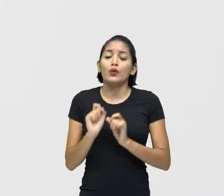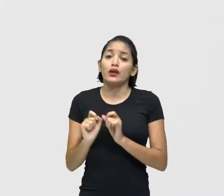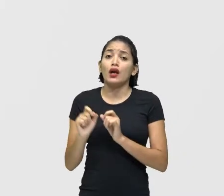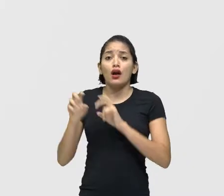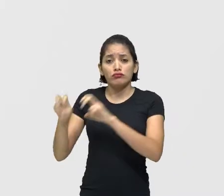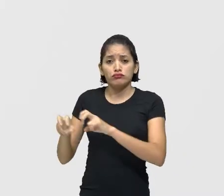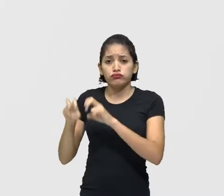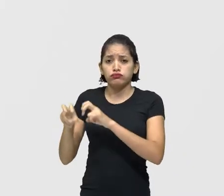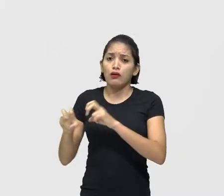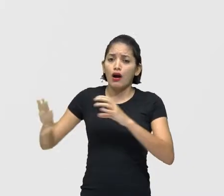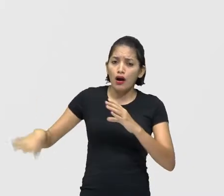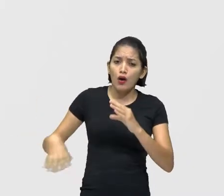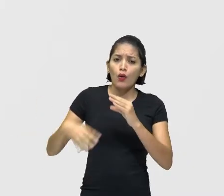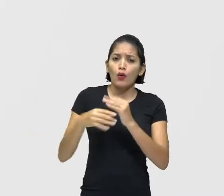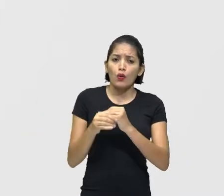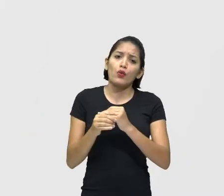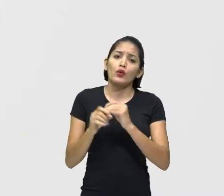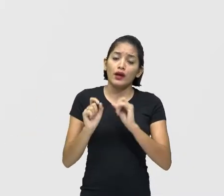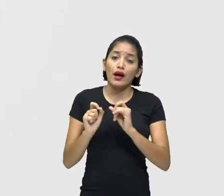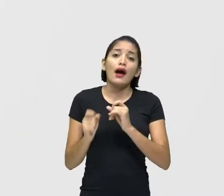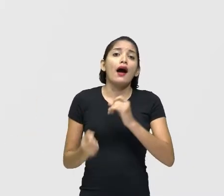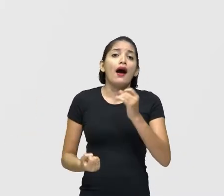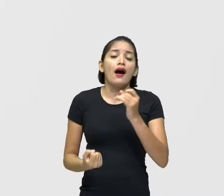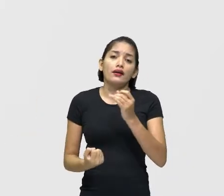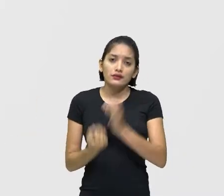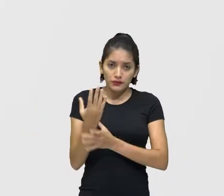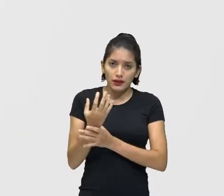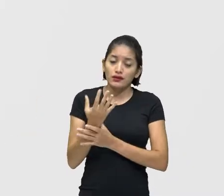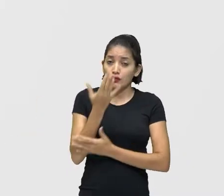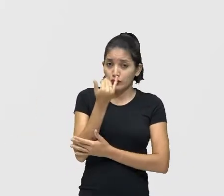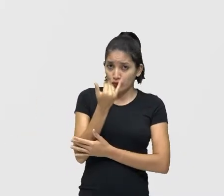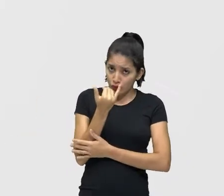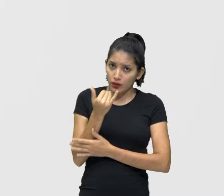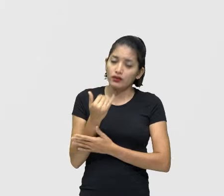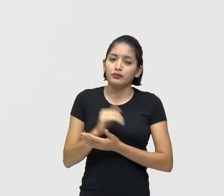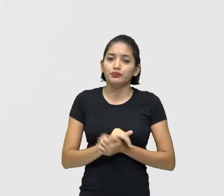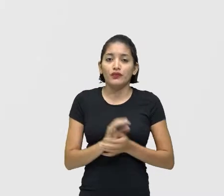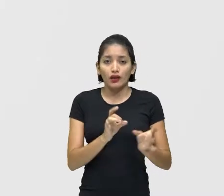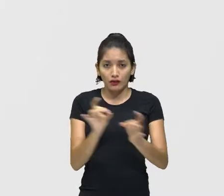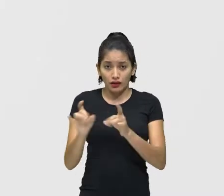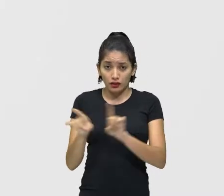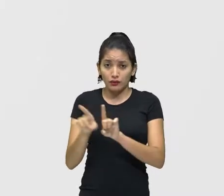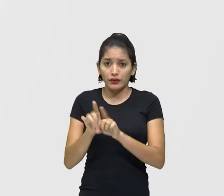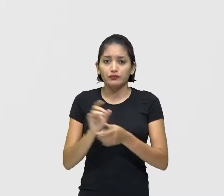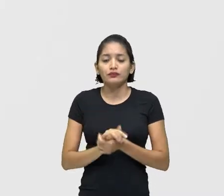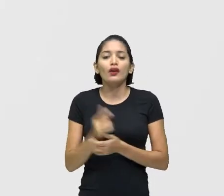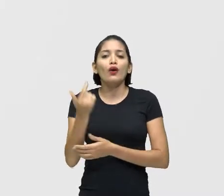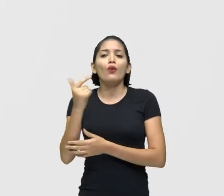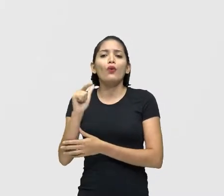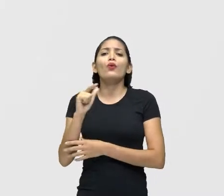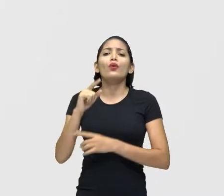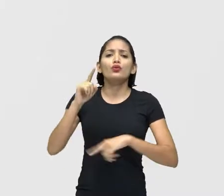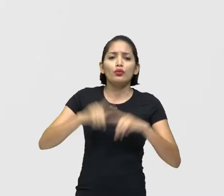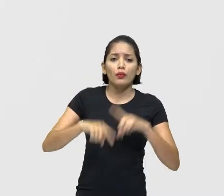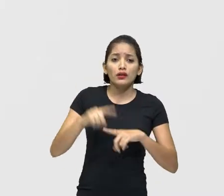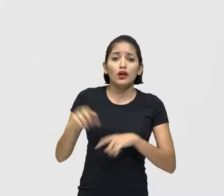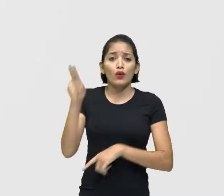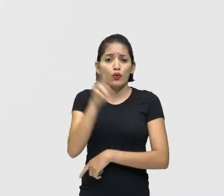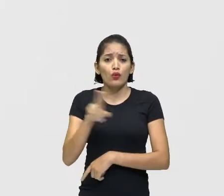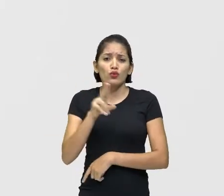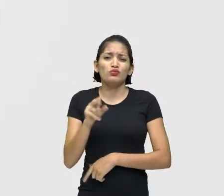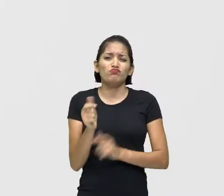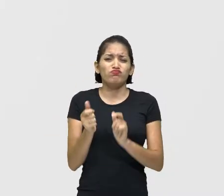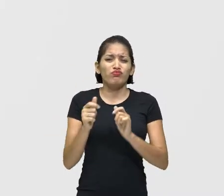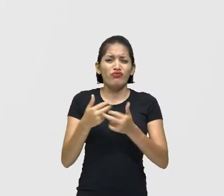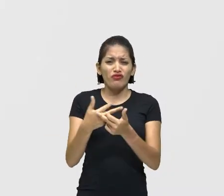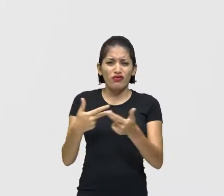a incrementarem a produção de alimentos. Para tanto, além de outros recursos, são adicionados milhões de toneladas